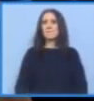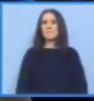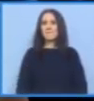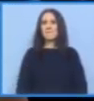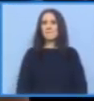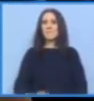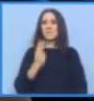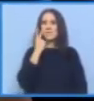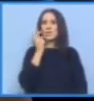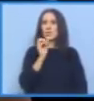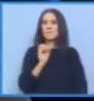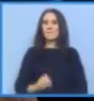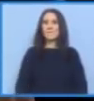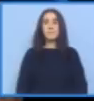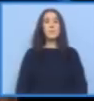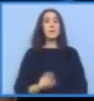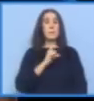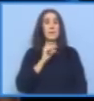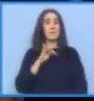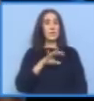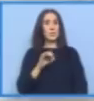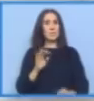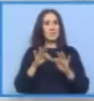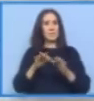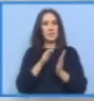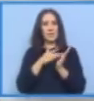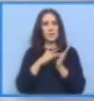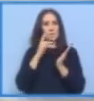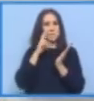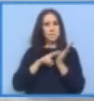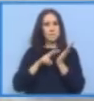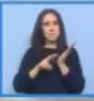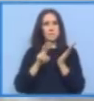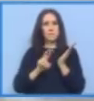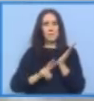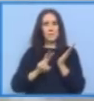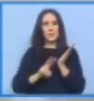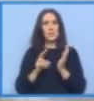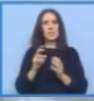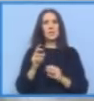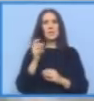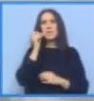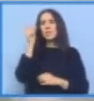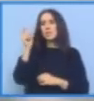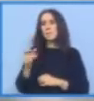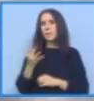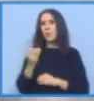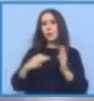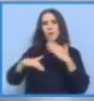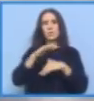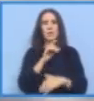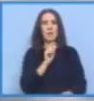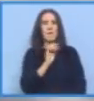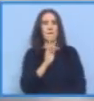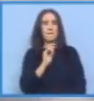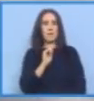de viver isto. Padre Francisco, para terminar a segunda leitura, de Paulo aos Efésios também